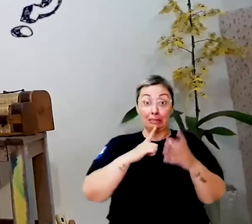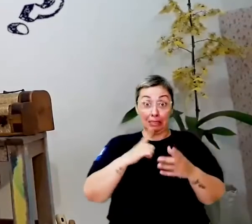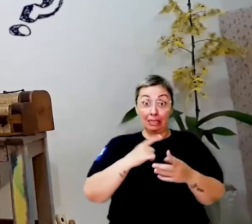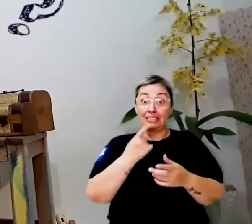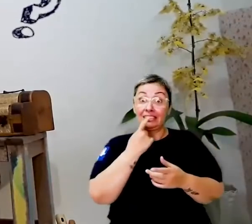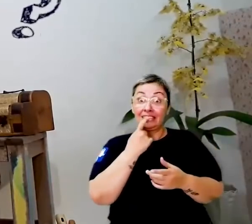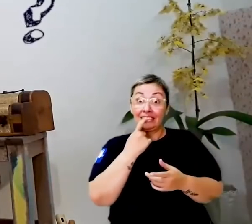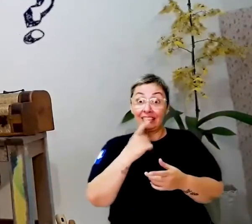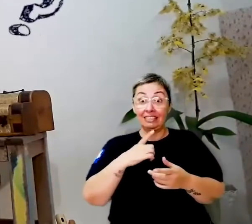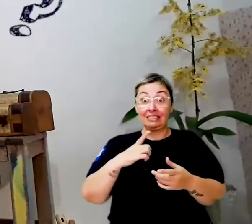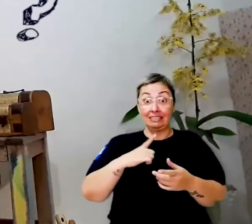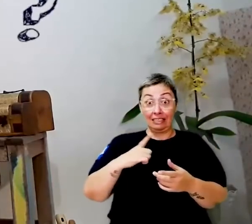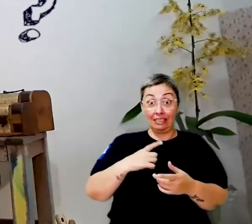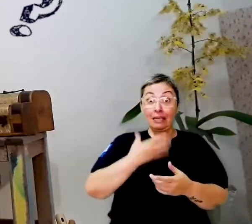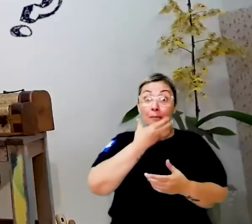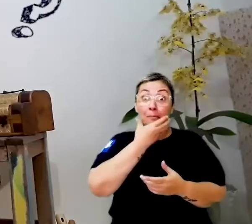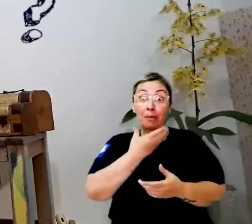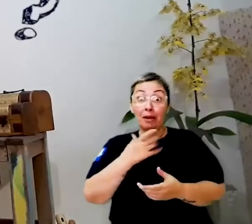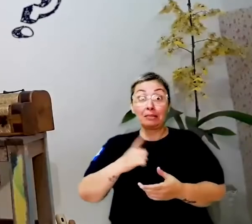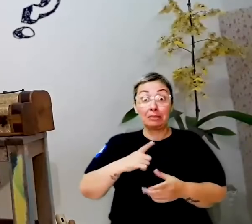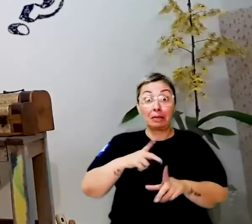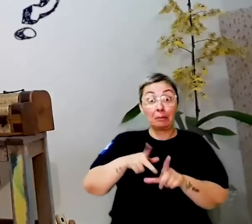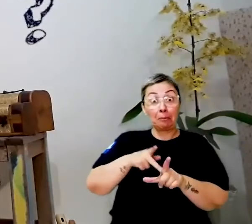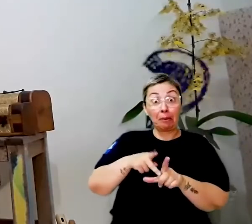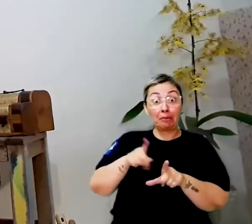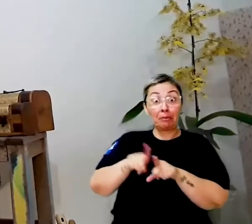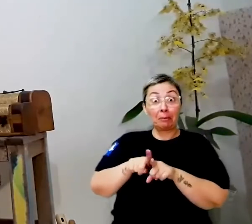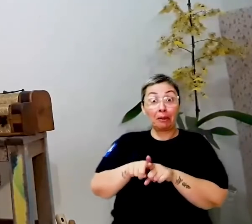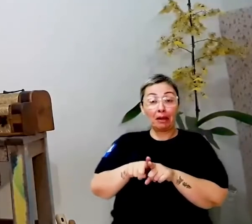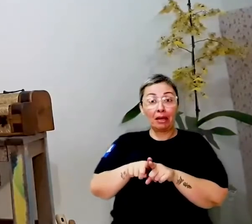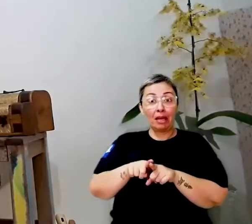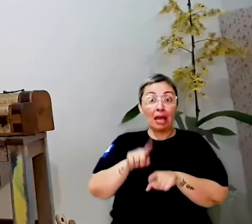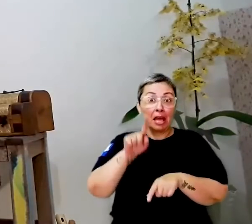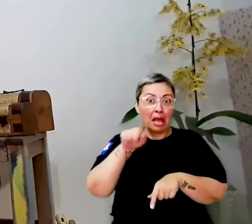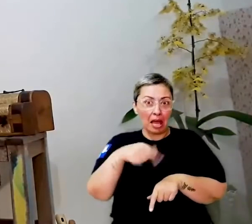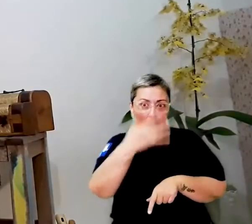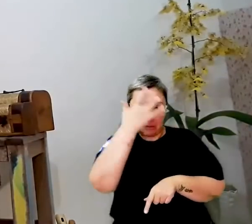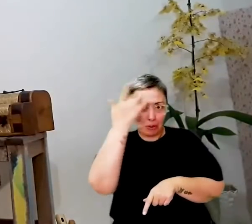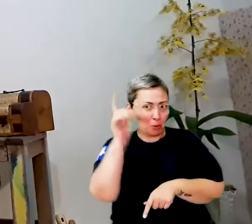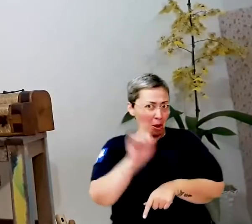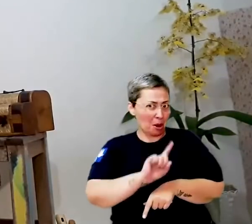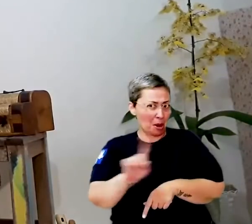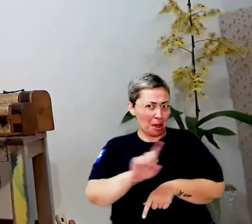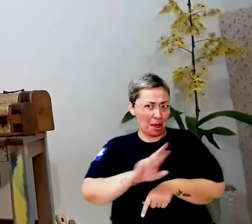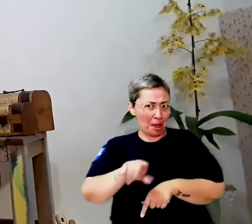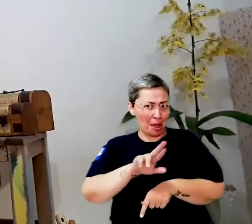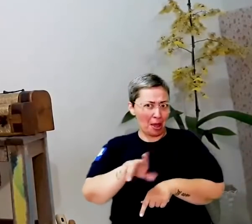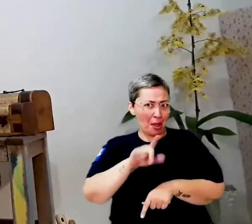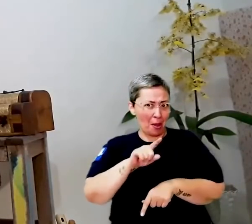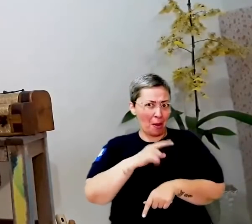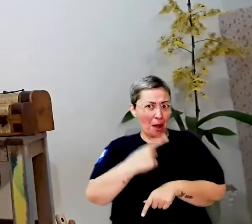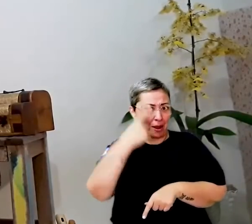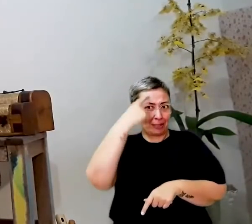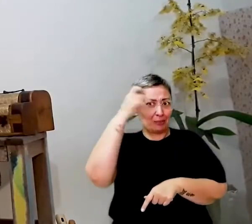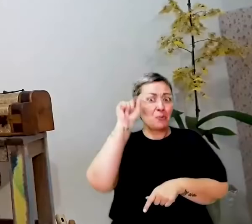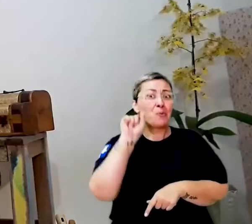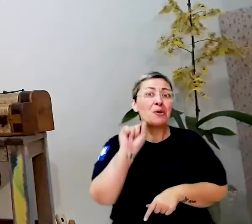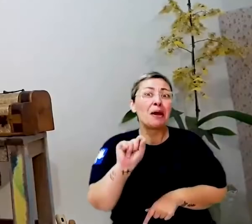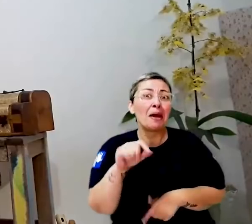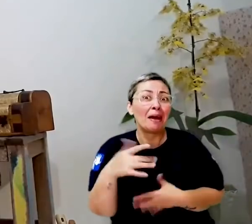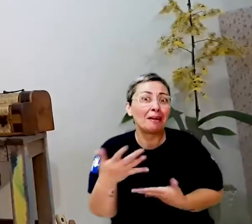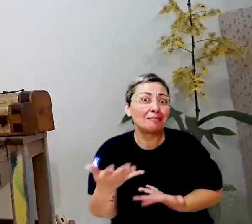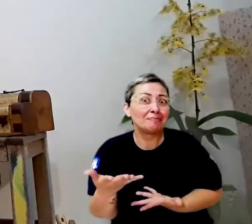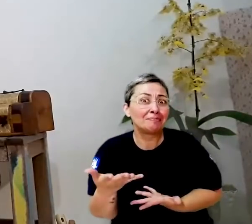tem barba e tem pé. Garanto que não é gente, adivinhe o que é.